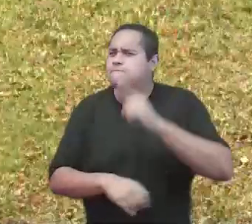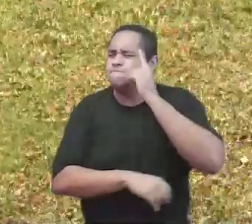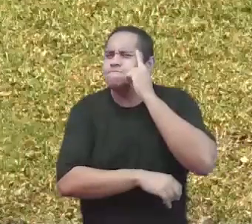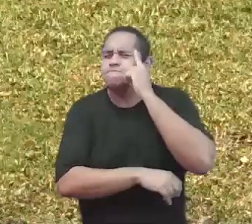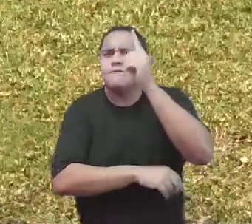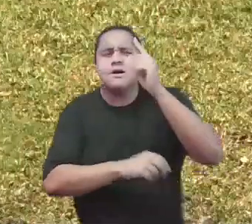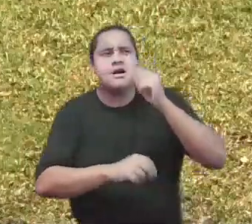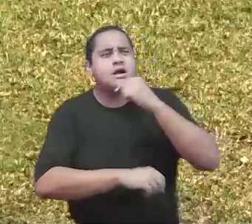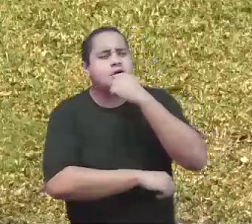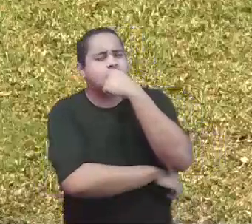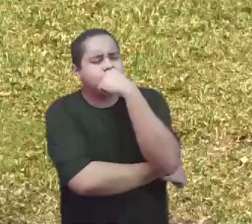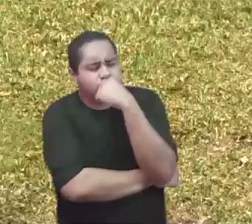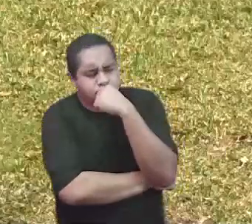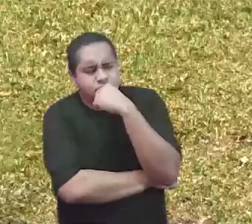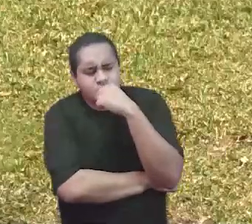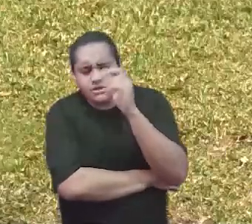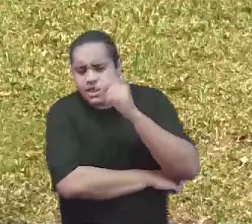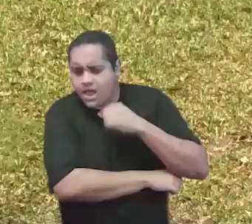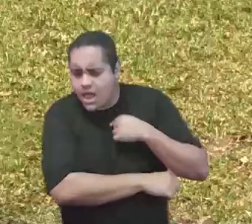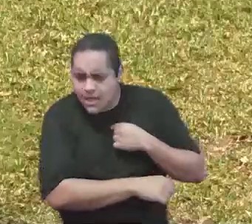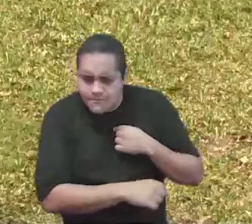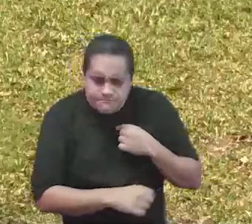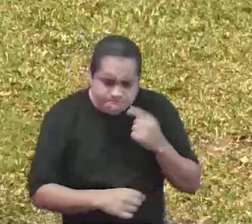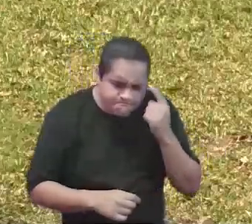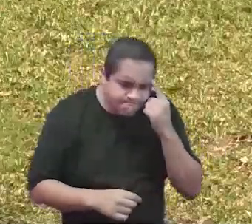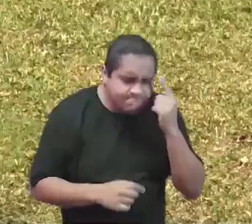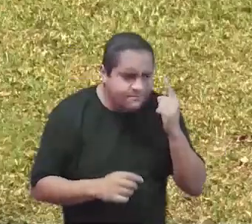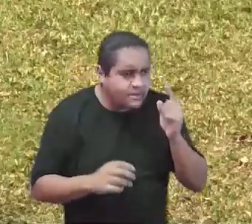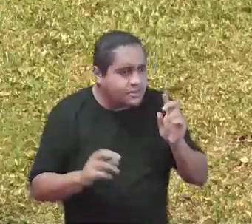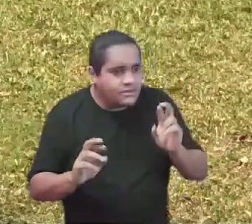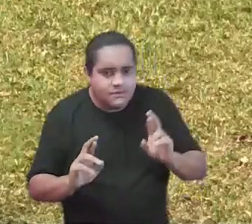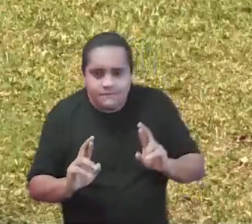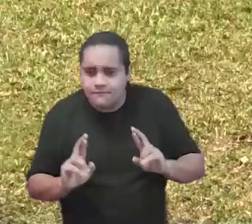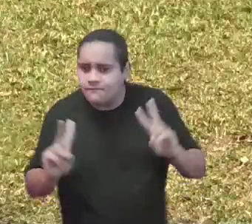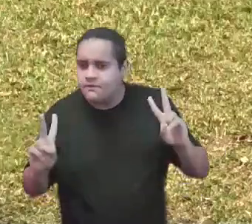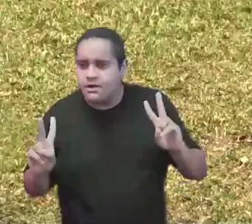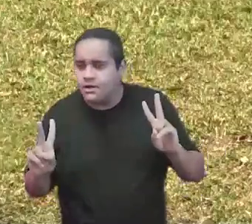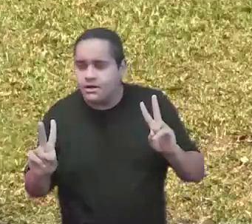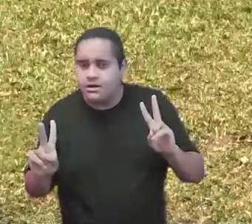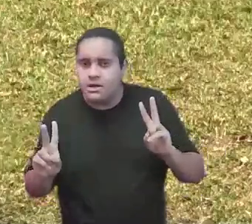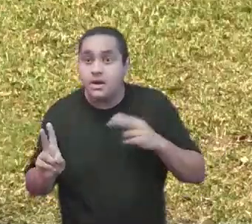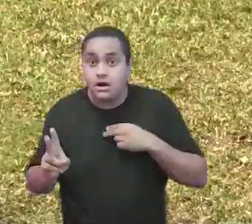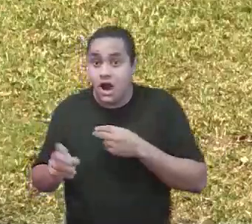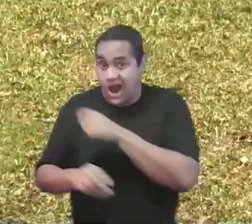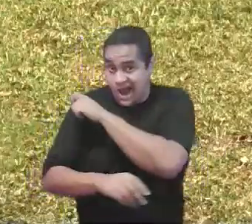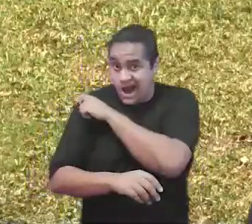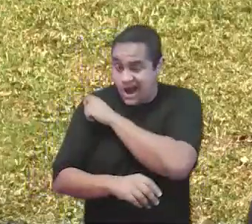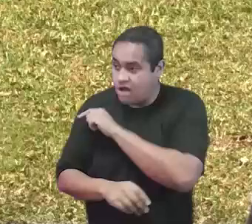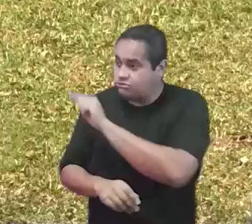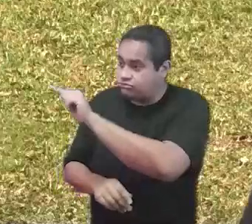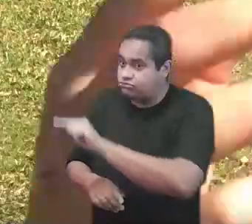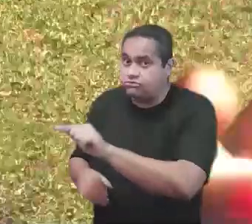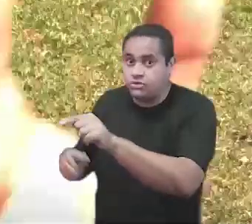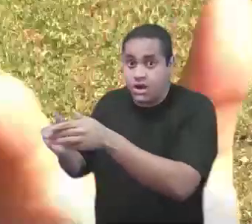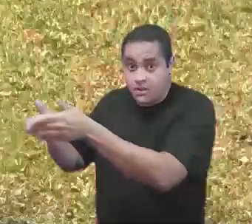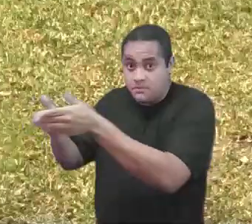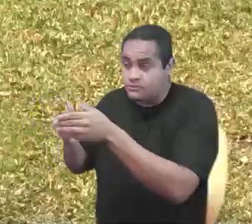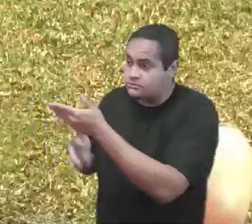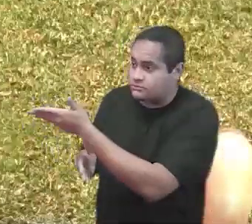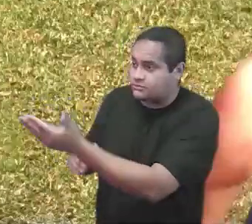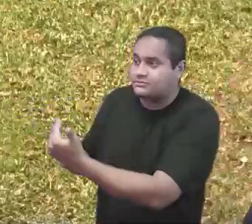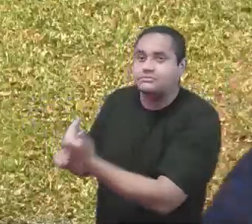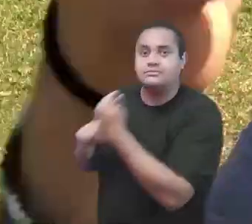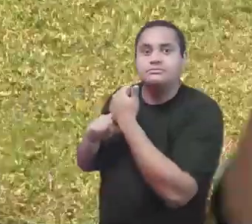tudinho. Veio o pensamento assim, velho, e se, em vez de pedir para os alunos uma